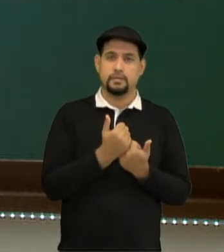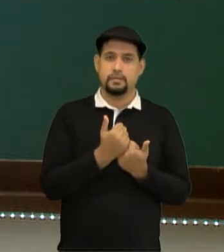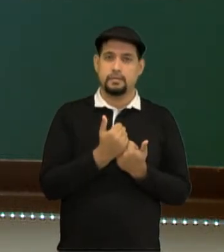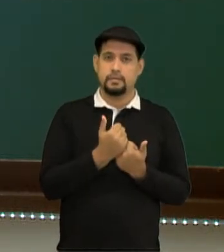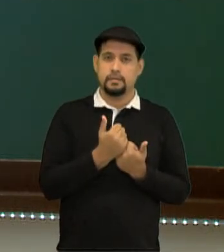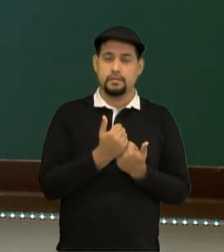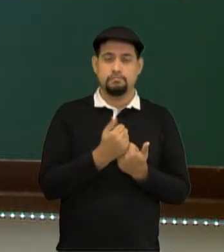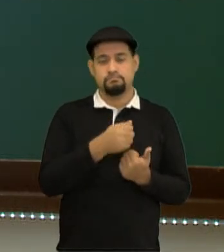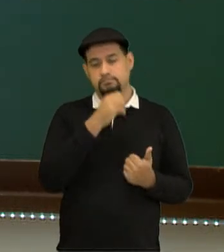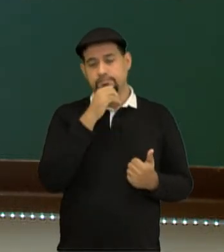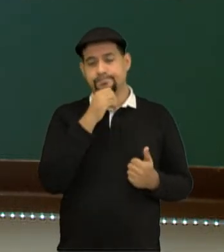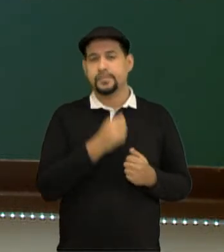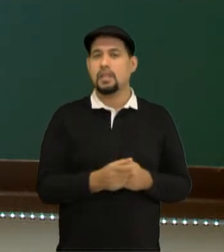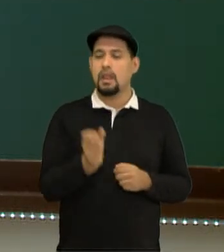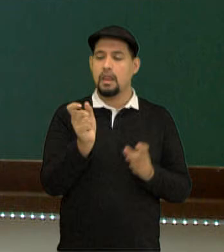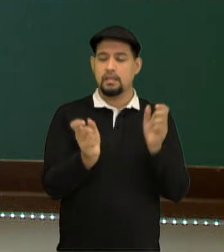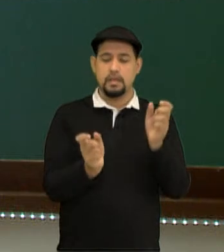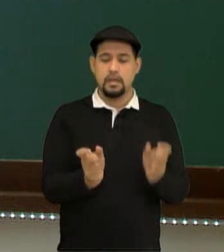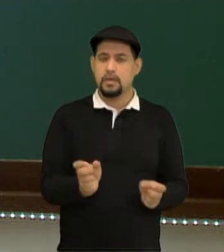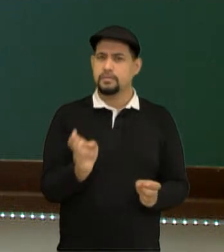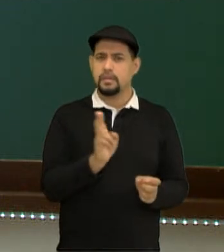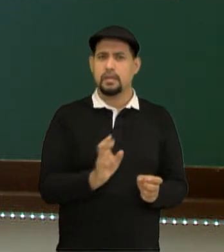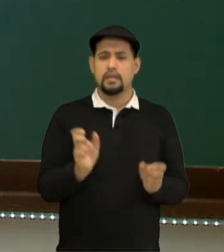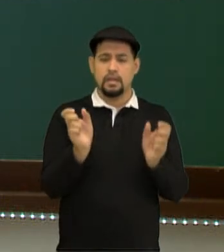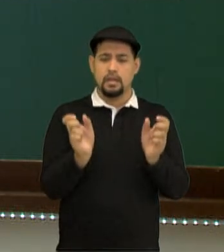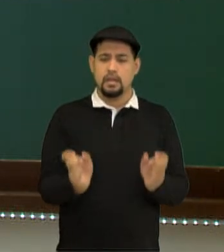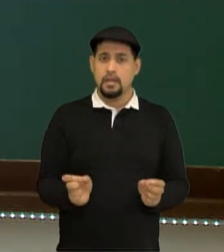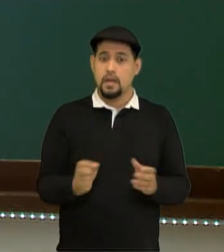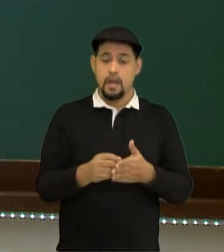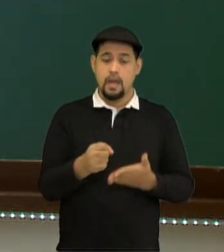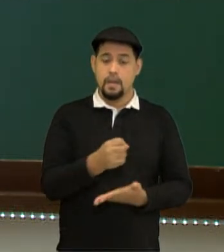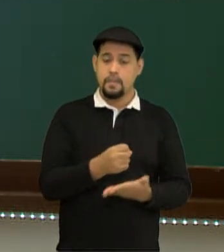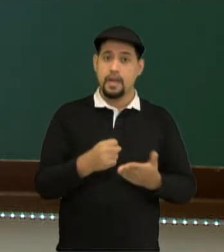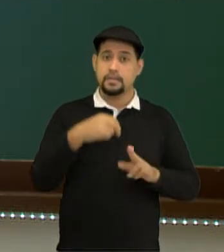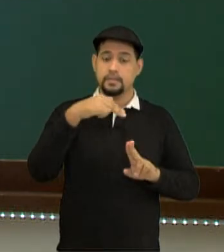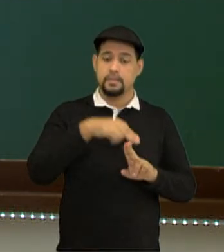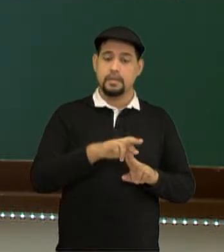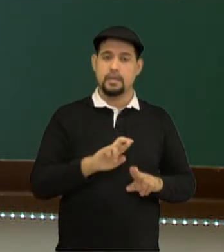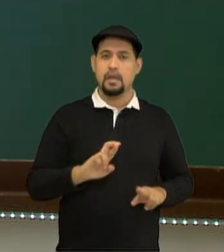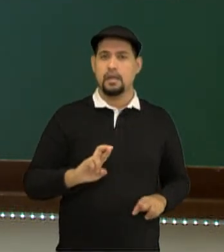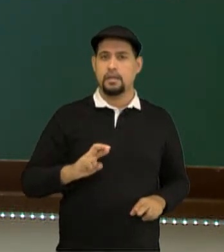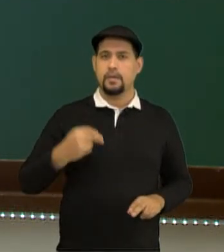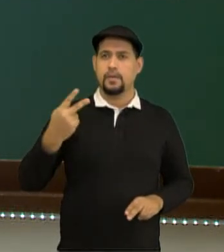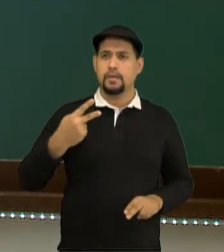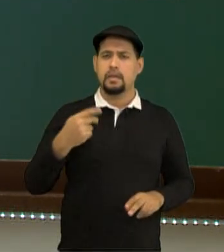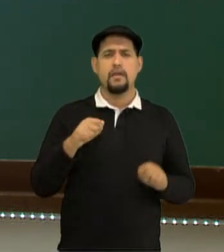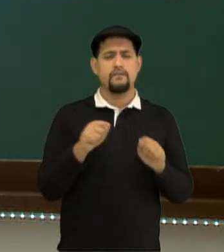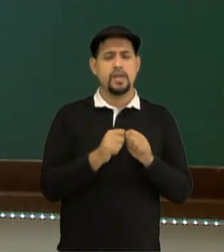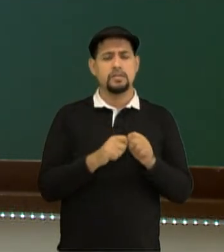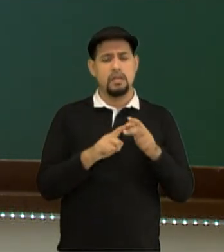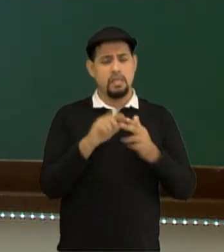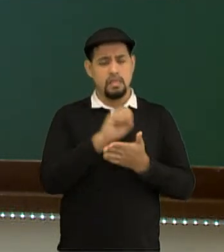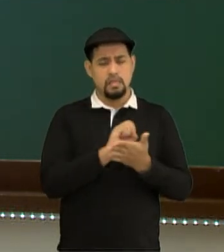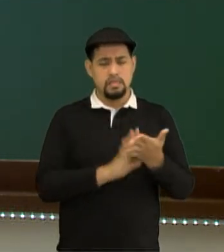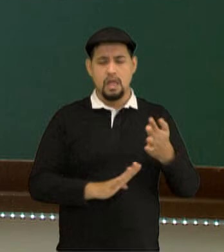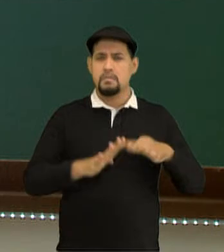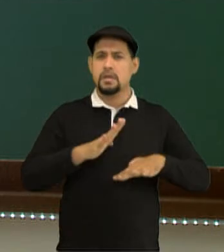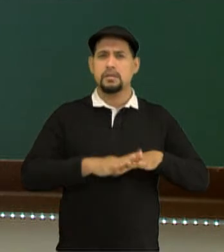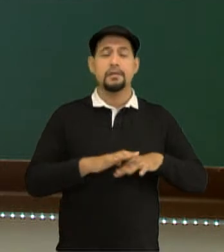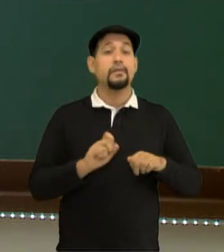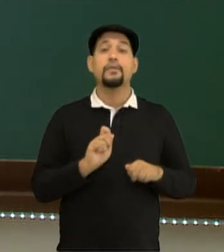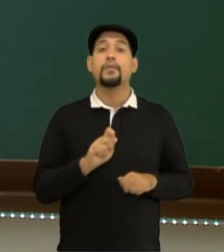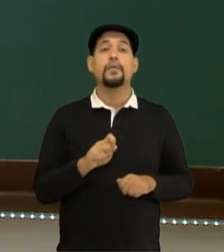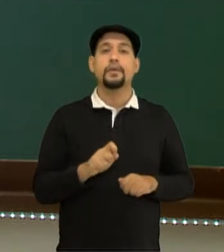no lugar da área lateral a fórmula da área lateral, no lugar da área da base, πr ao quadrado. Fazendo as operações matemáticas, vão ficar